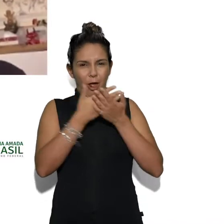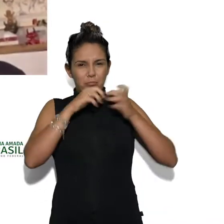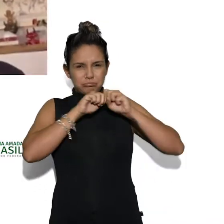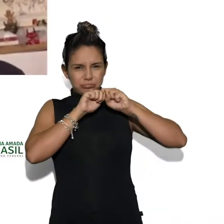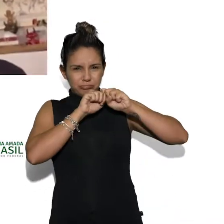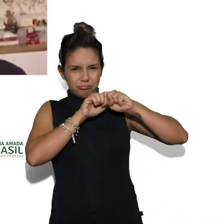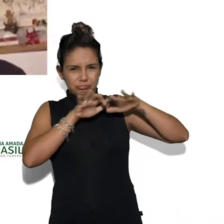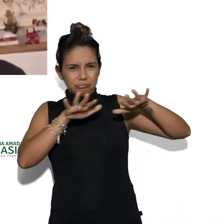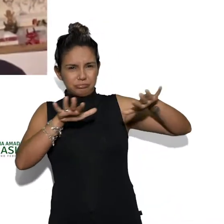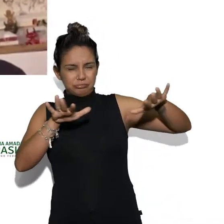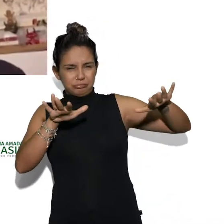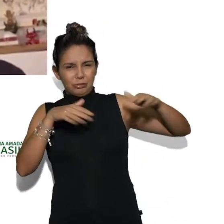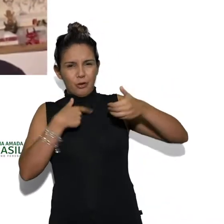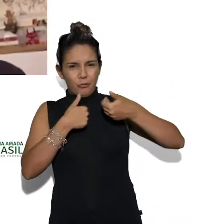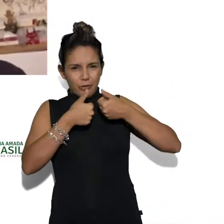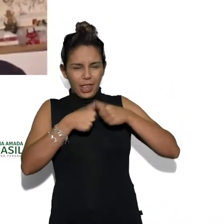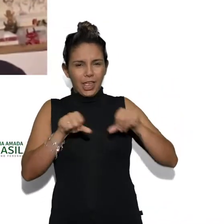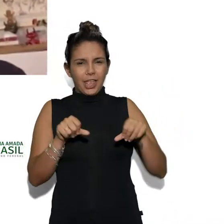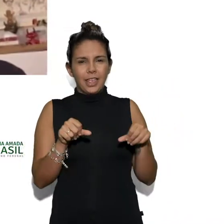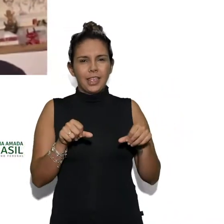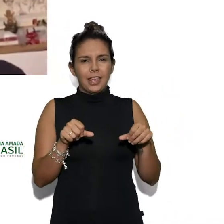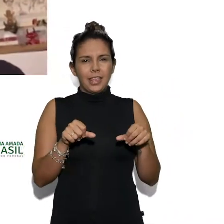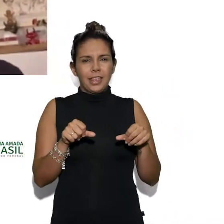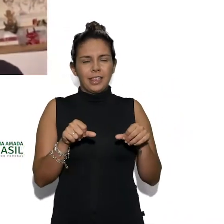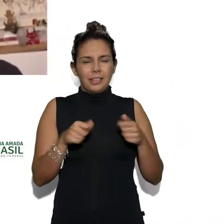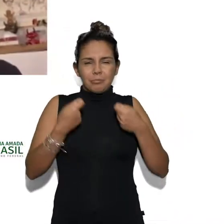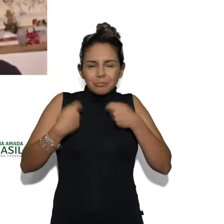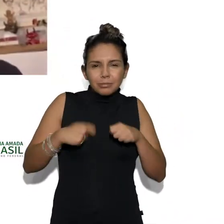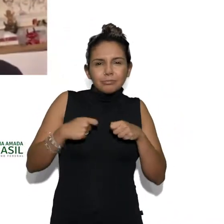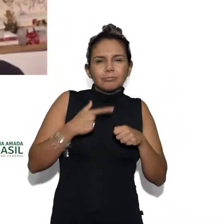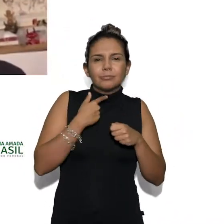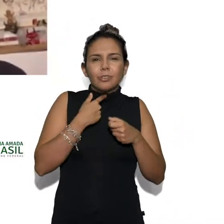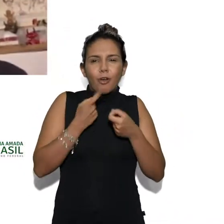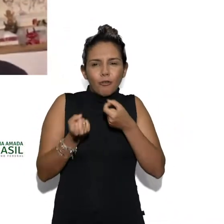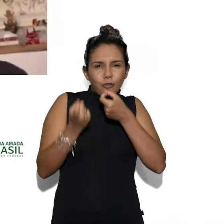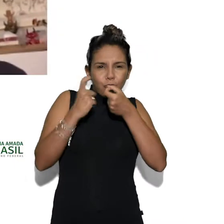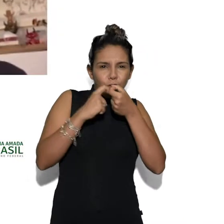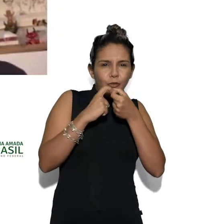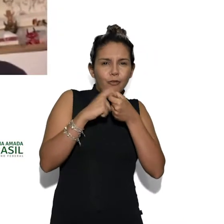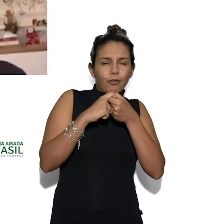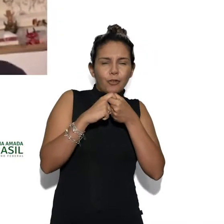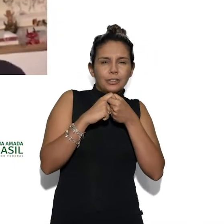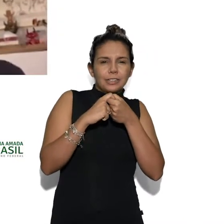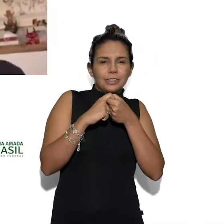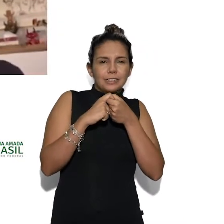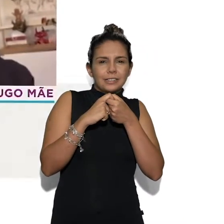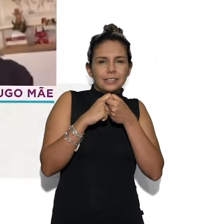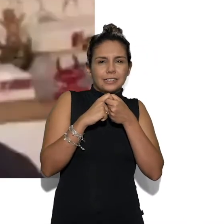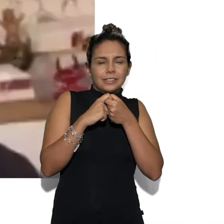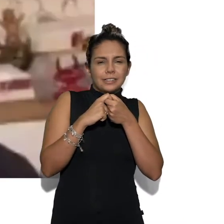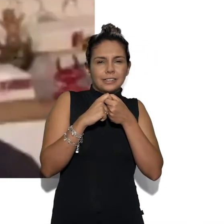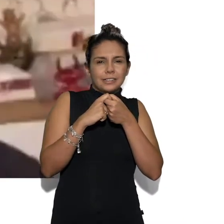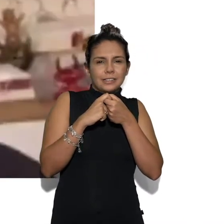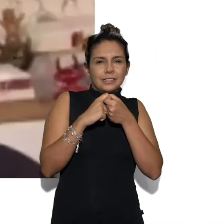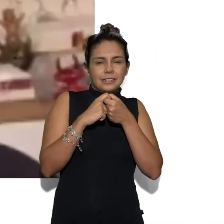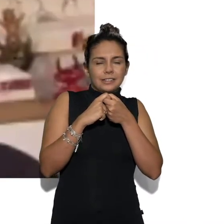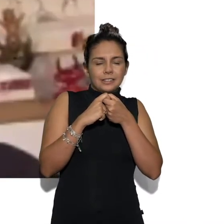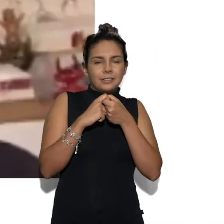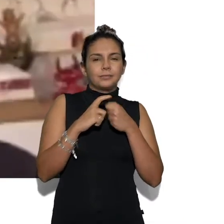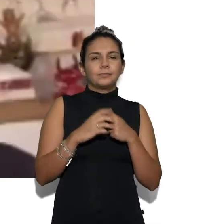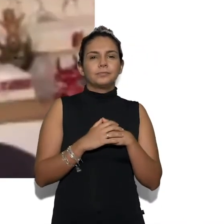que eu fiquei precisado de regressar às estruturas